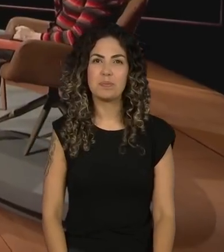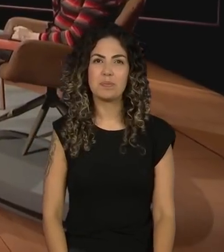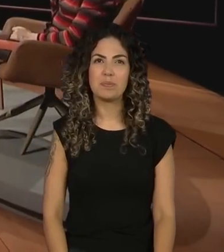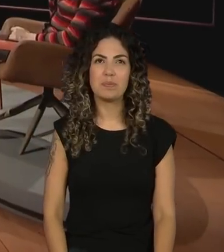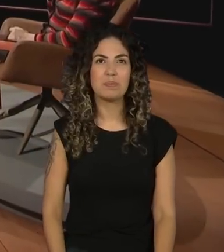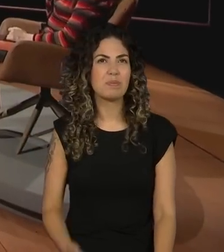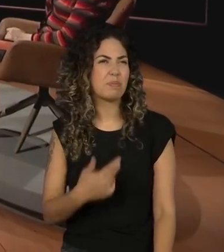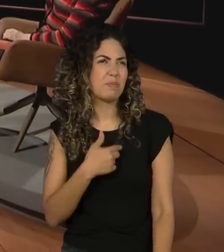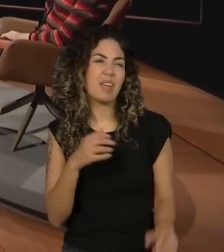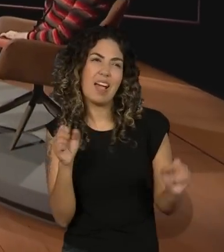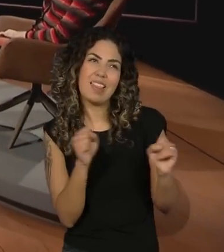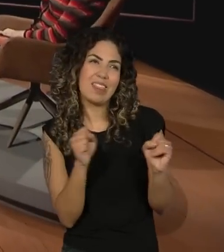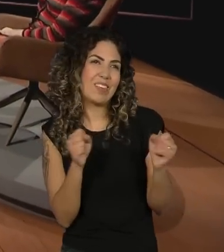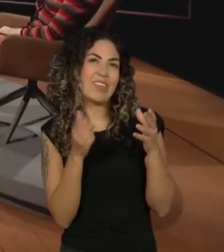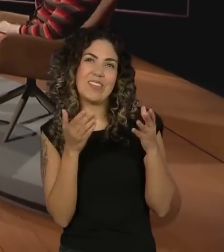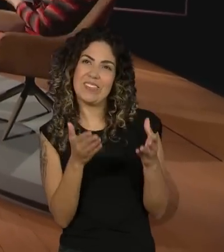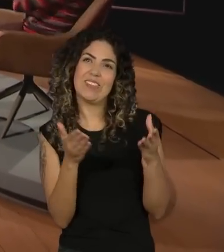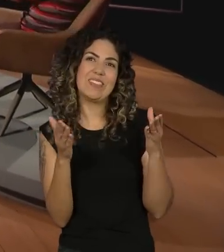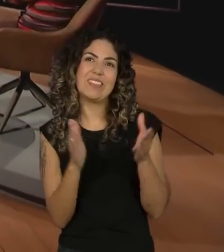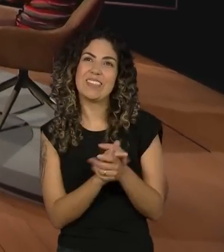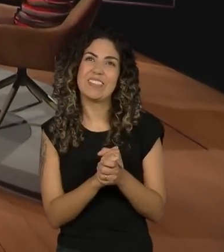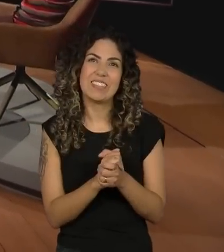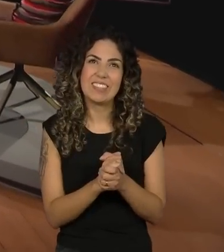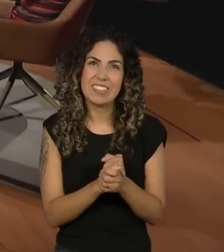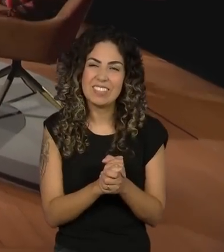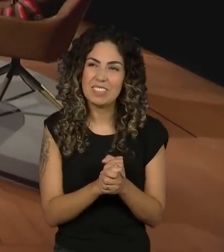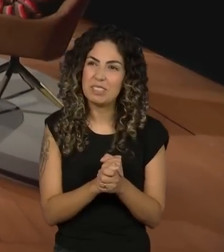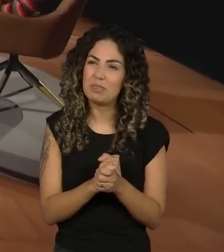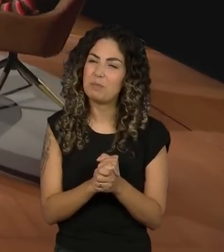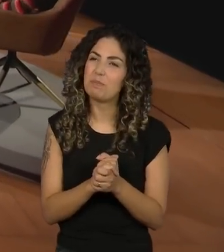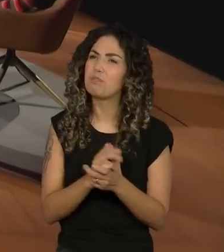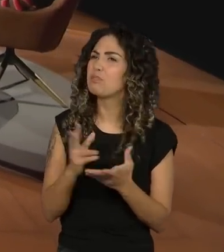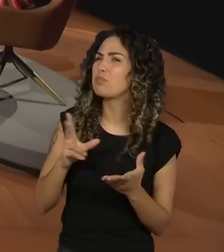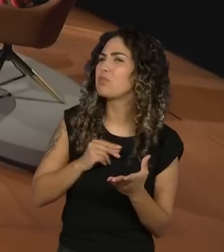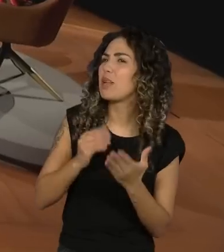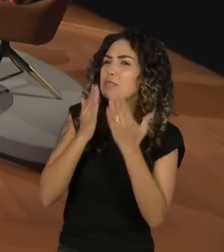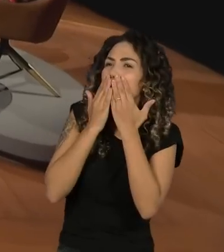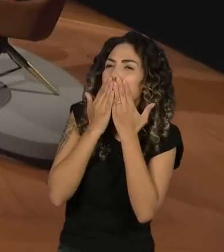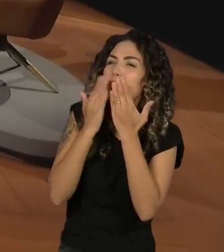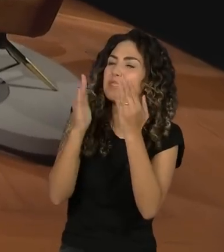Eu te adoro, Clara. Maitê, te adoro.